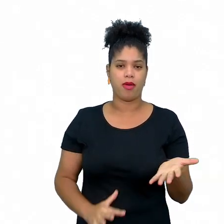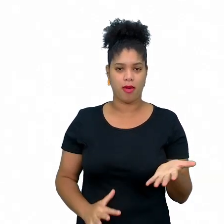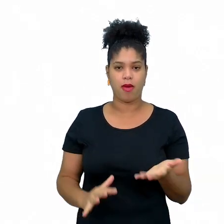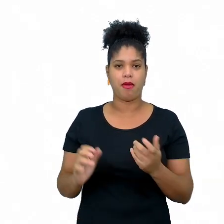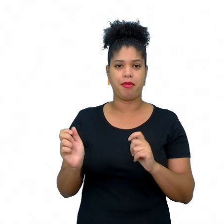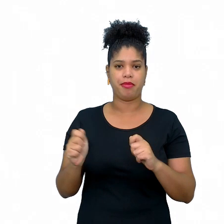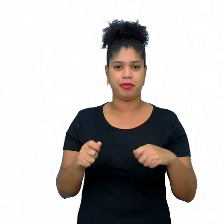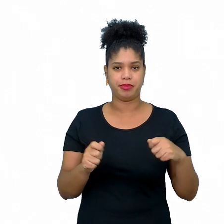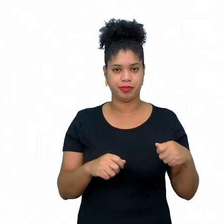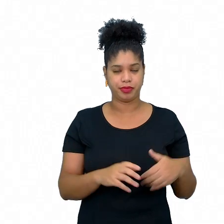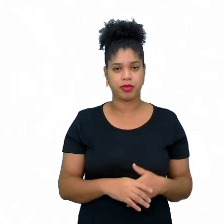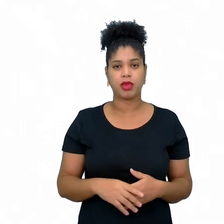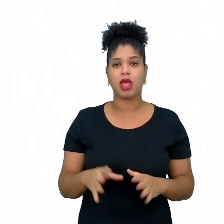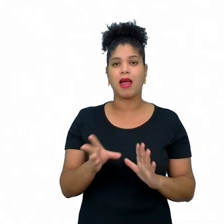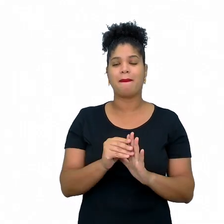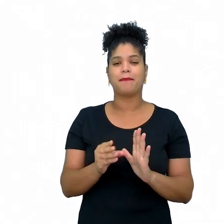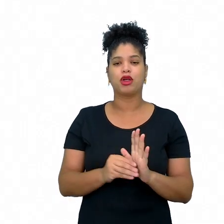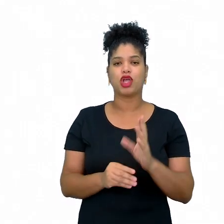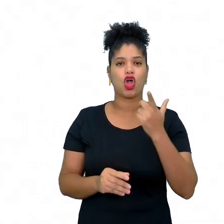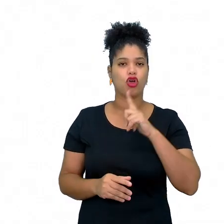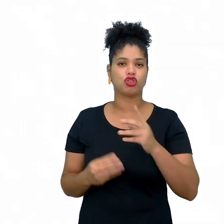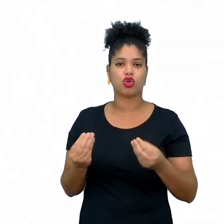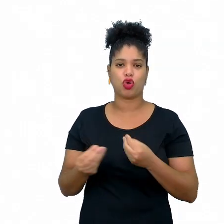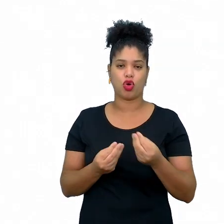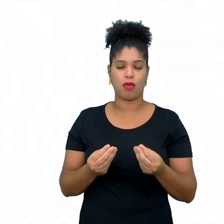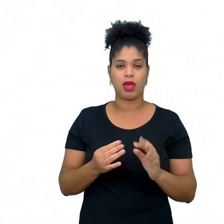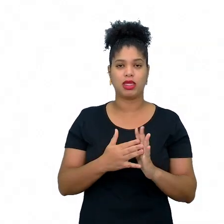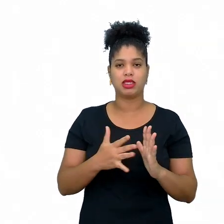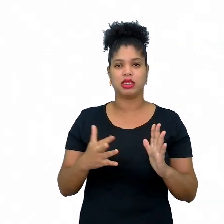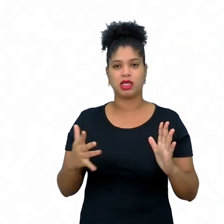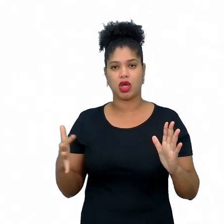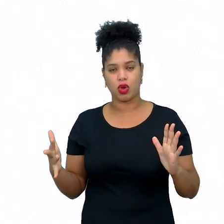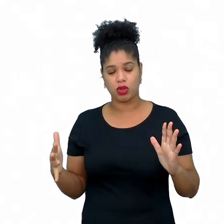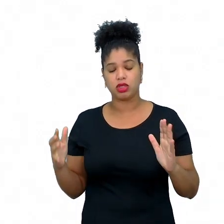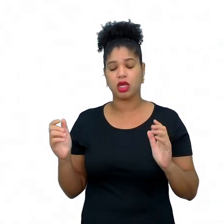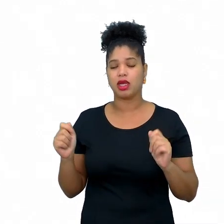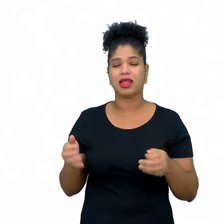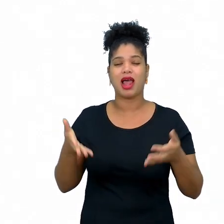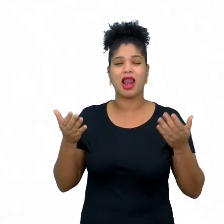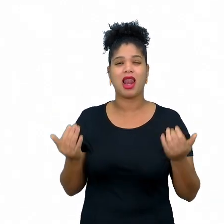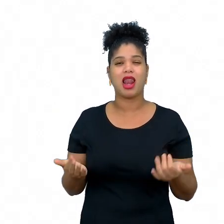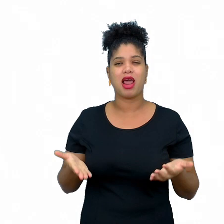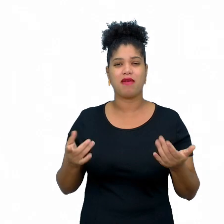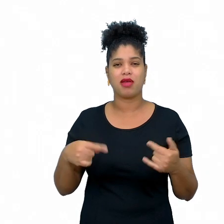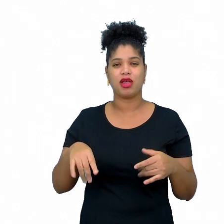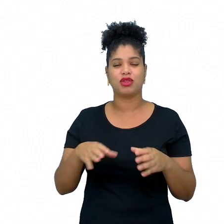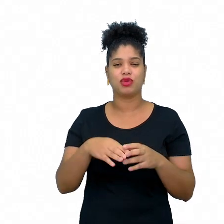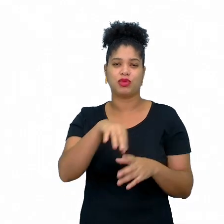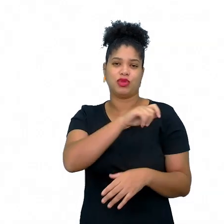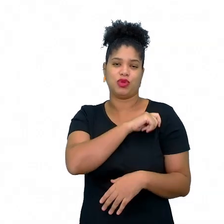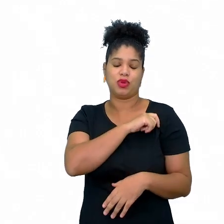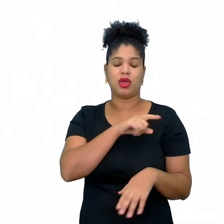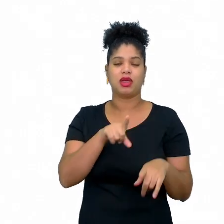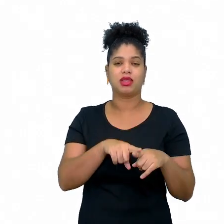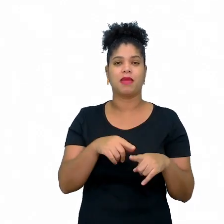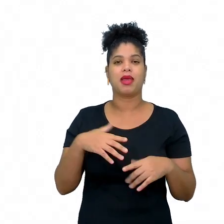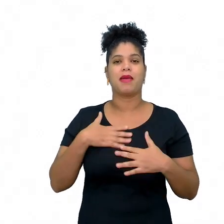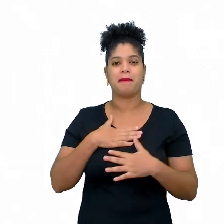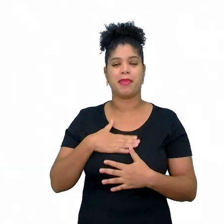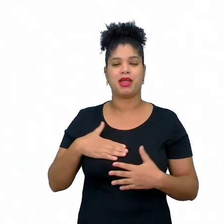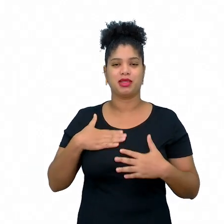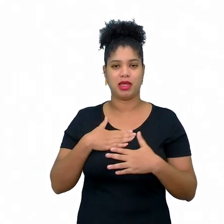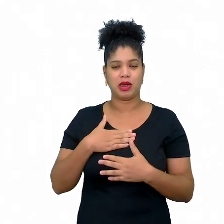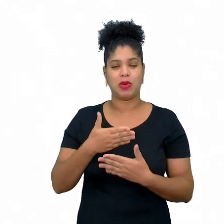atividades, de como abordar, né, uma sequência de uma forma que seja leve para os estudantes e também seja prazeroso para